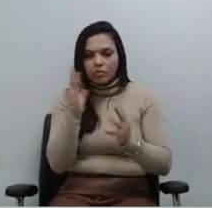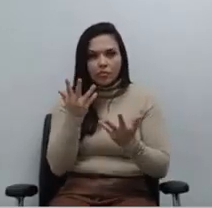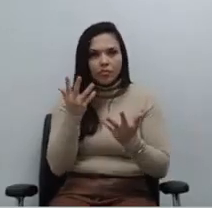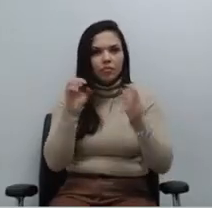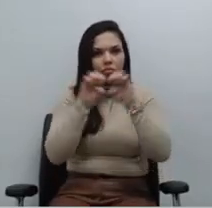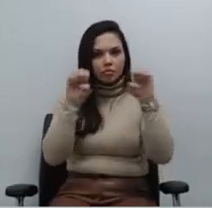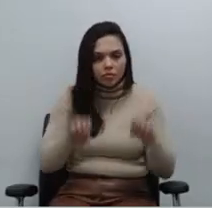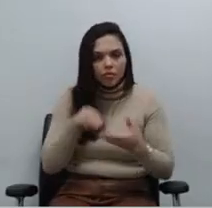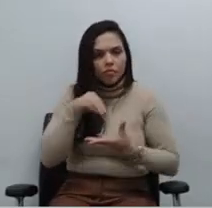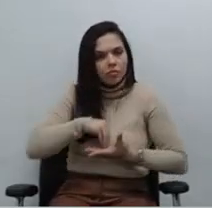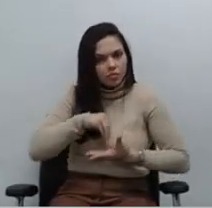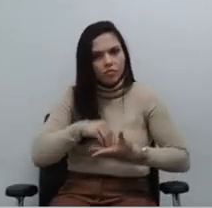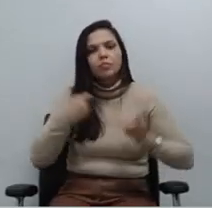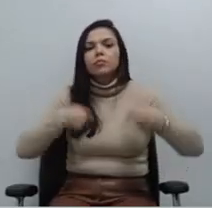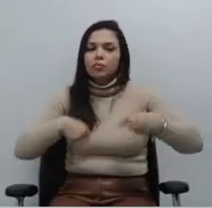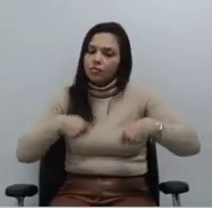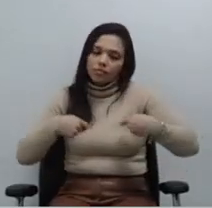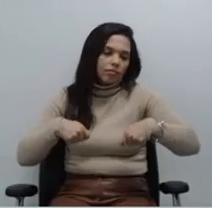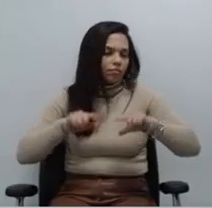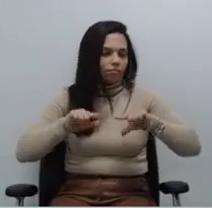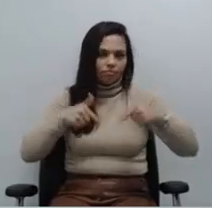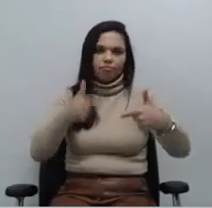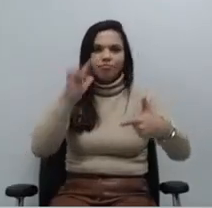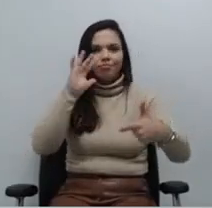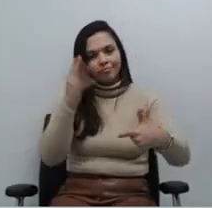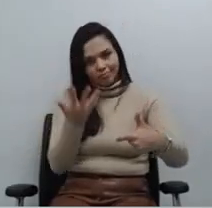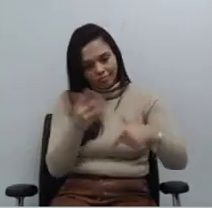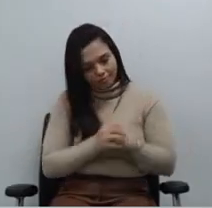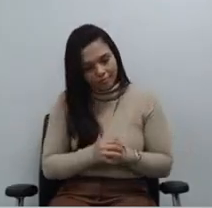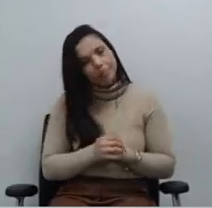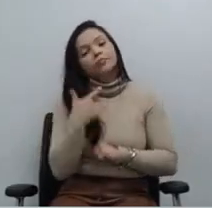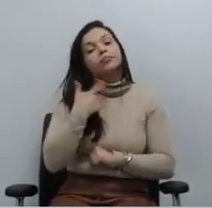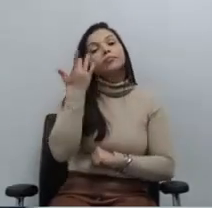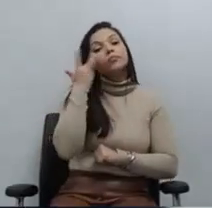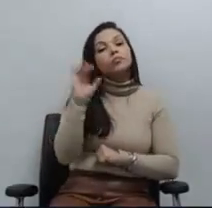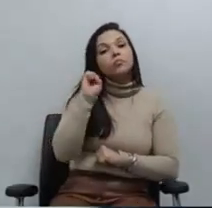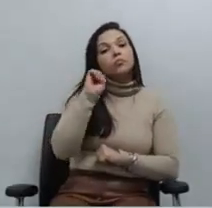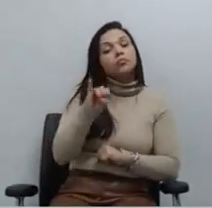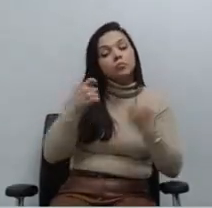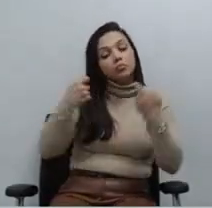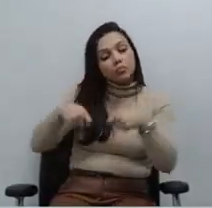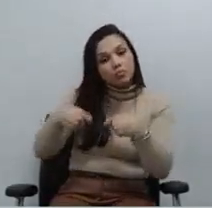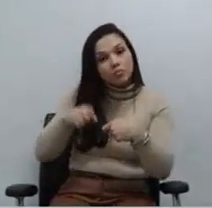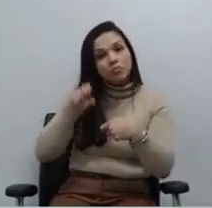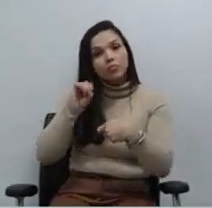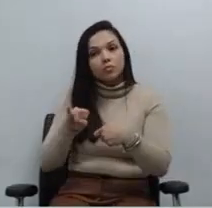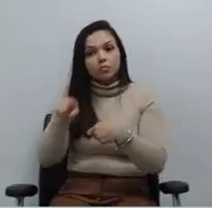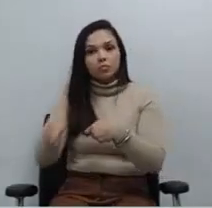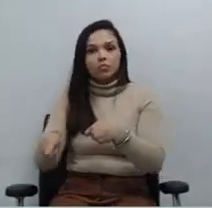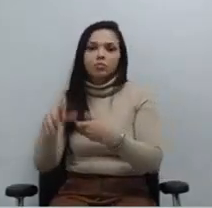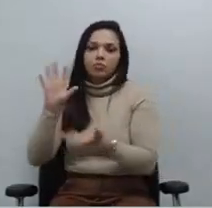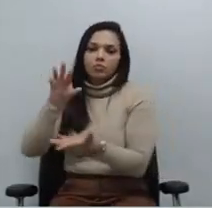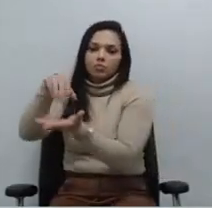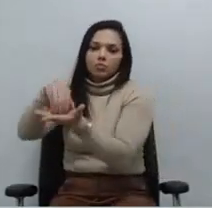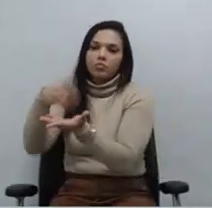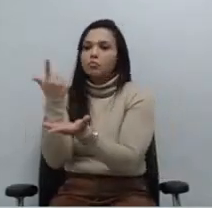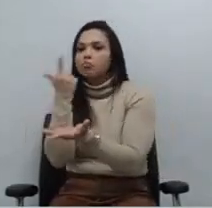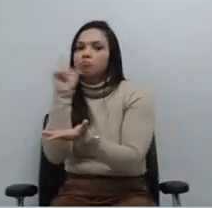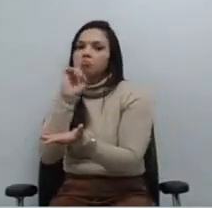precisa ser para dar conta disso. Então, não sei qual é a demanda, se o órgão não consegue. Juliana